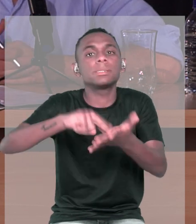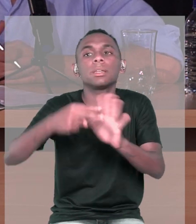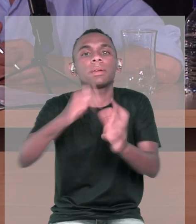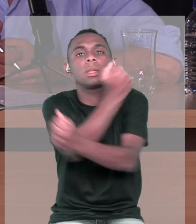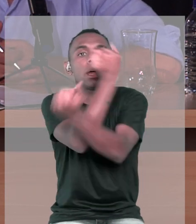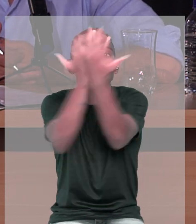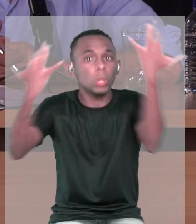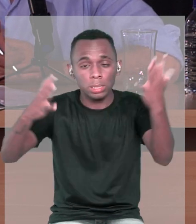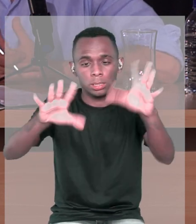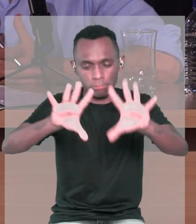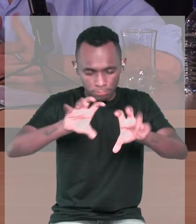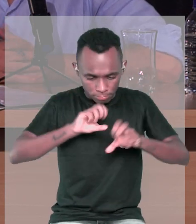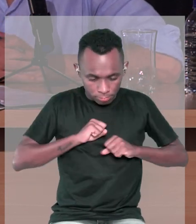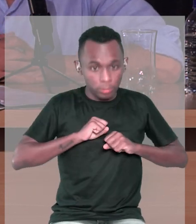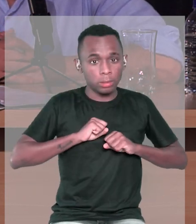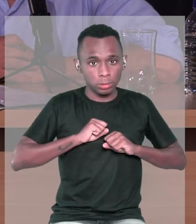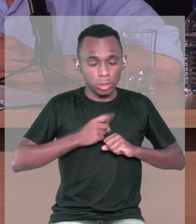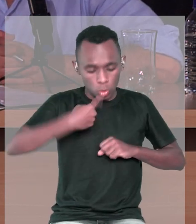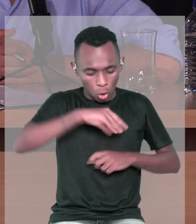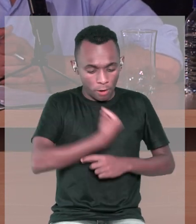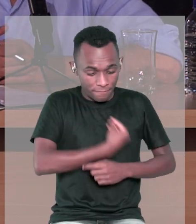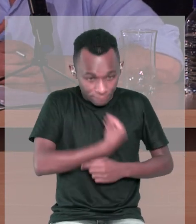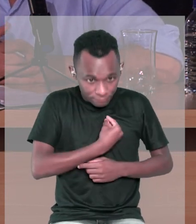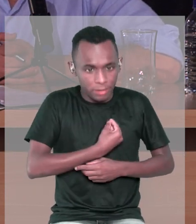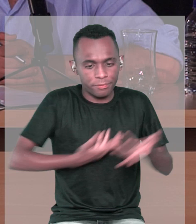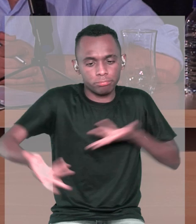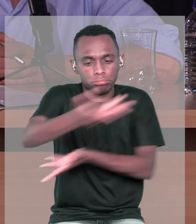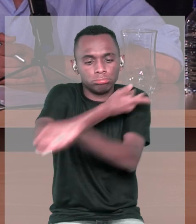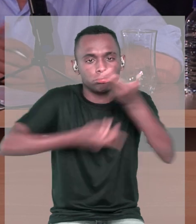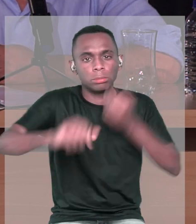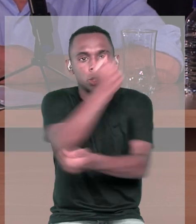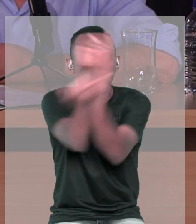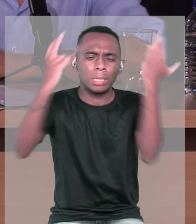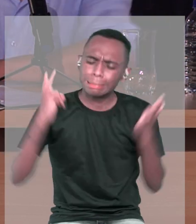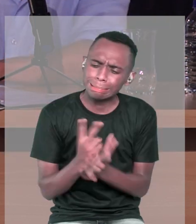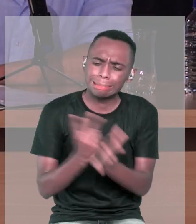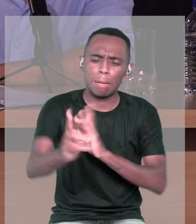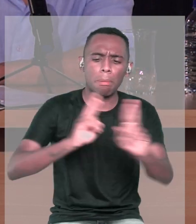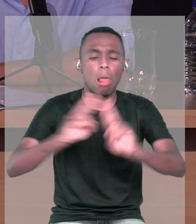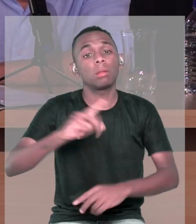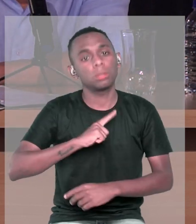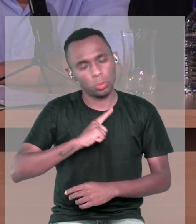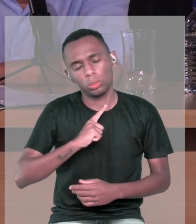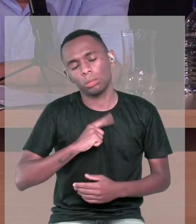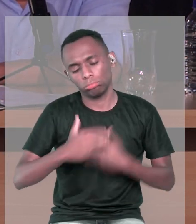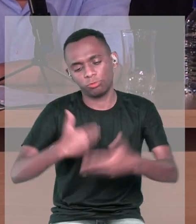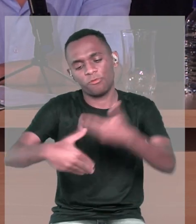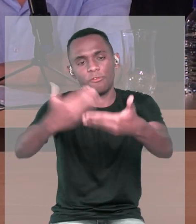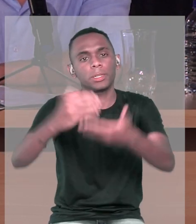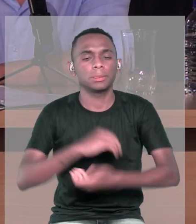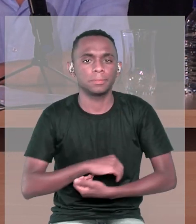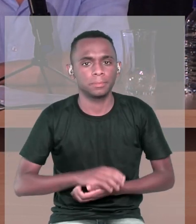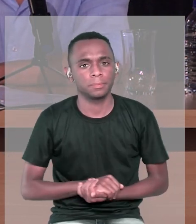da natureza e a natureza se apropriando desse ser vivo, em uma interação constante. C'est ça qui est important. Et